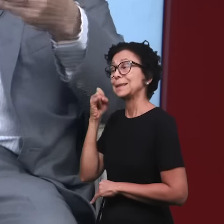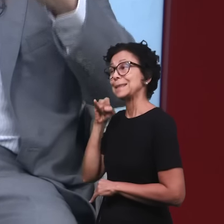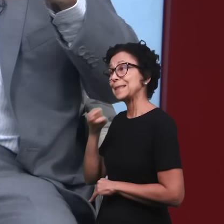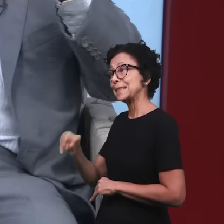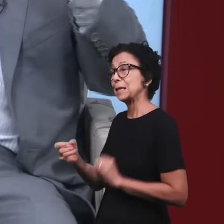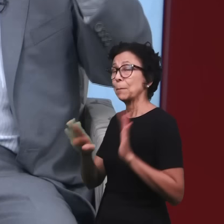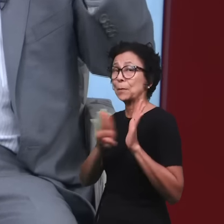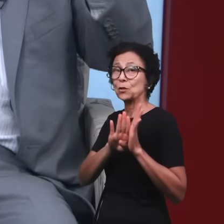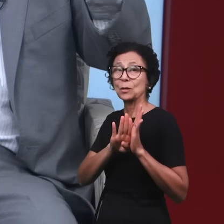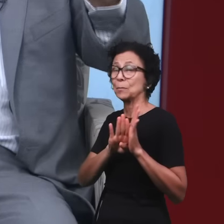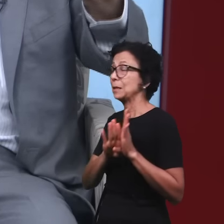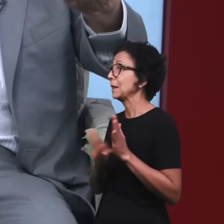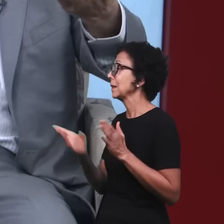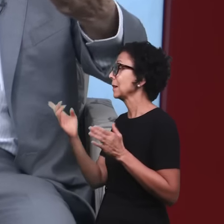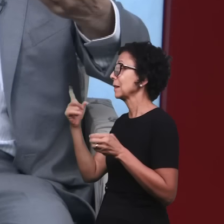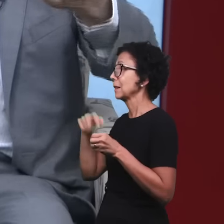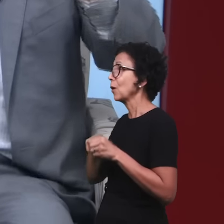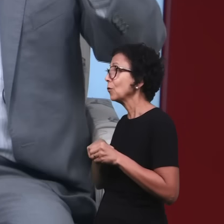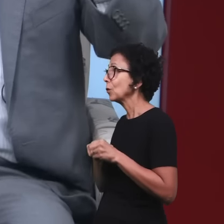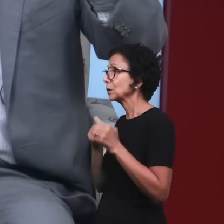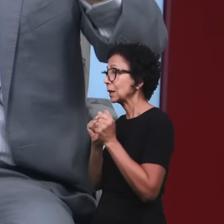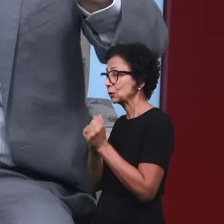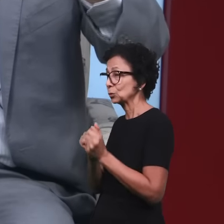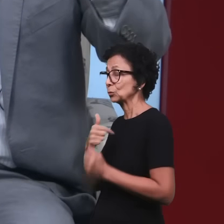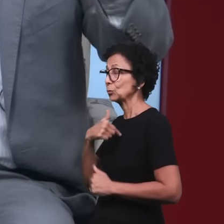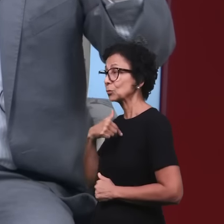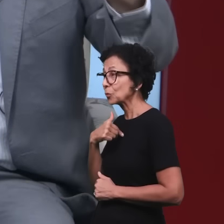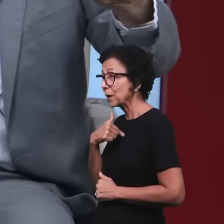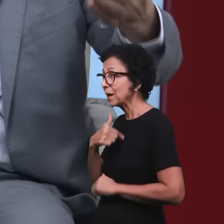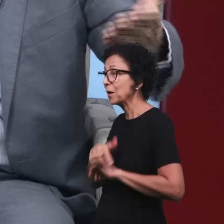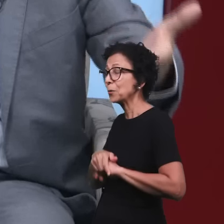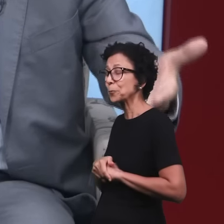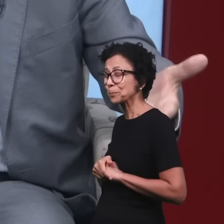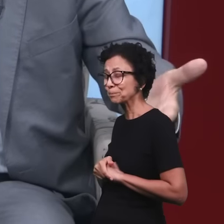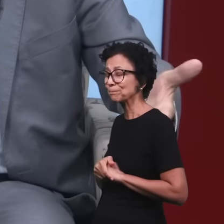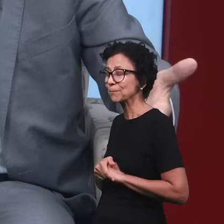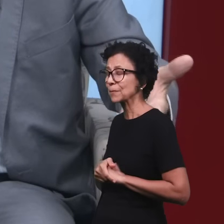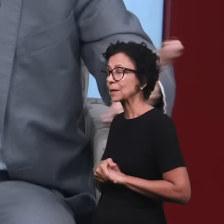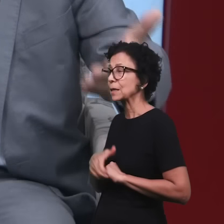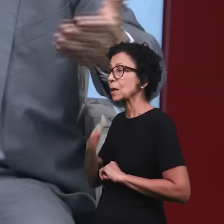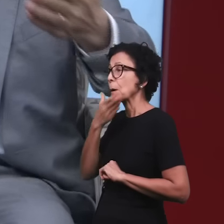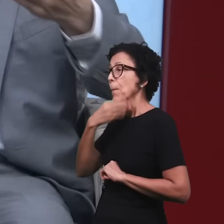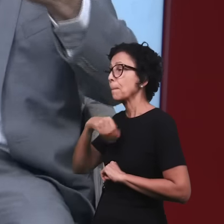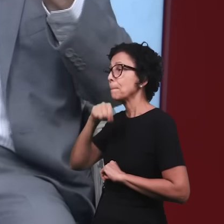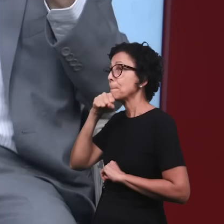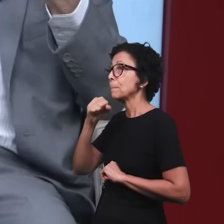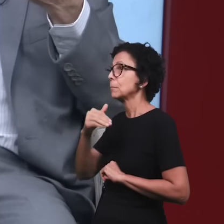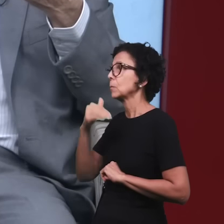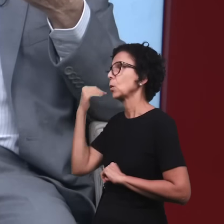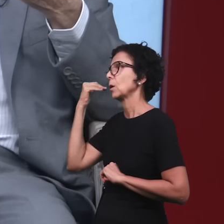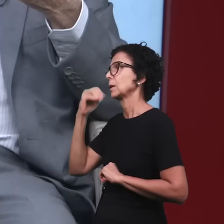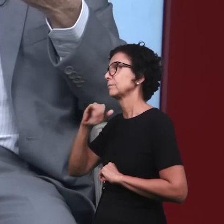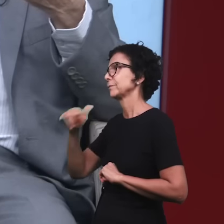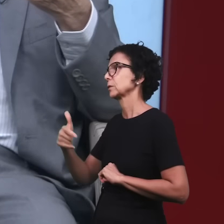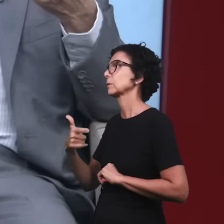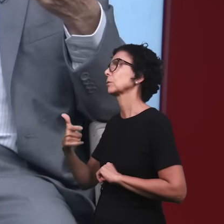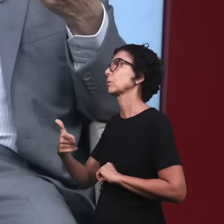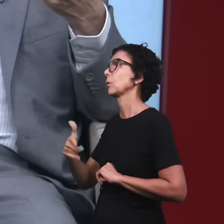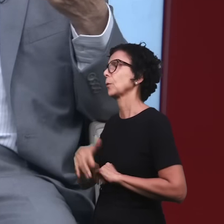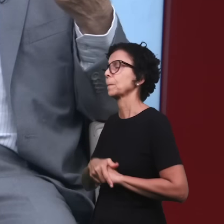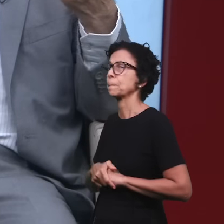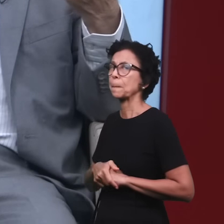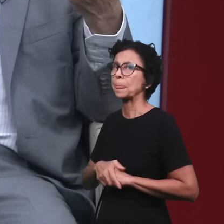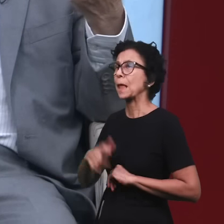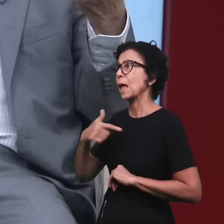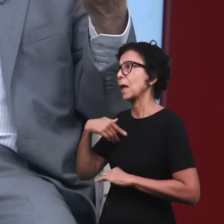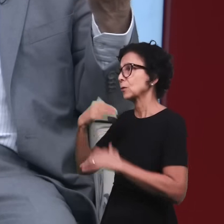colocou no lugar de Benjamim como escravo. Nesse momento, Judá